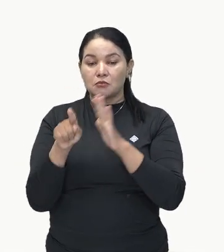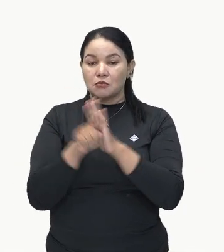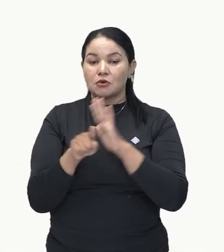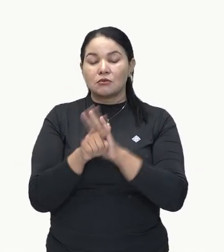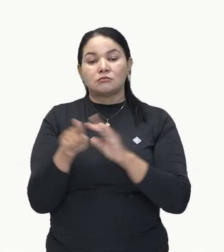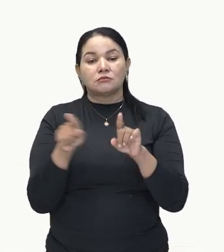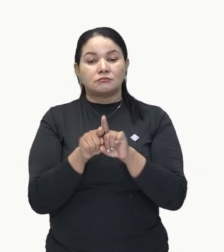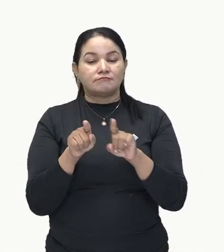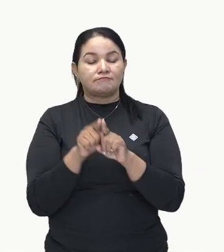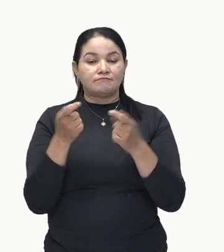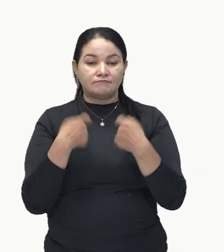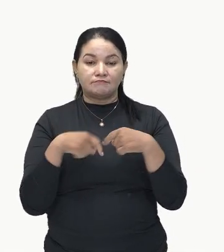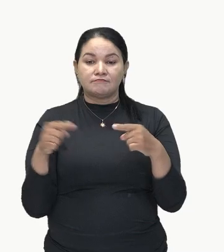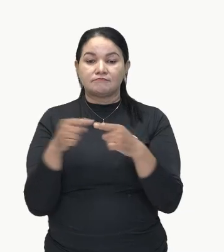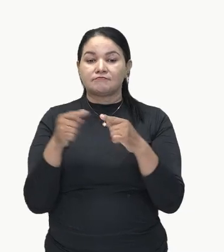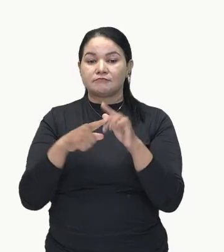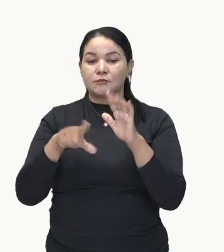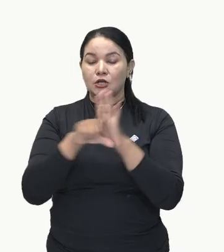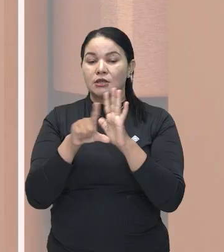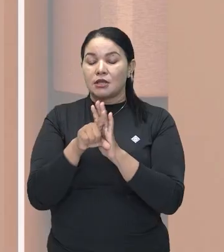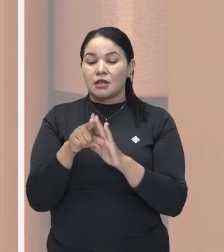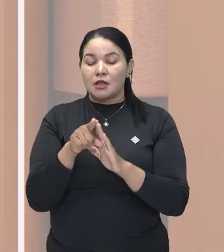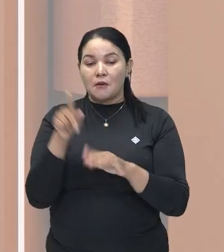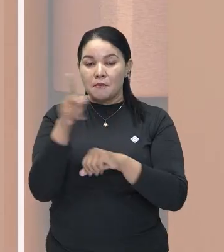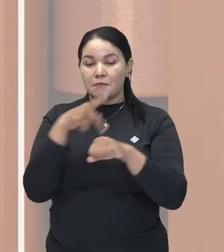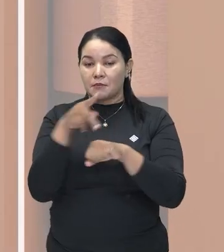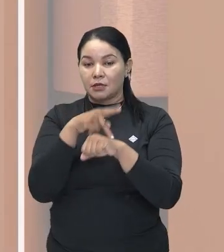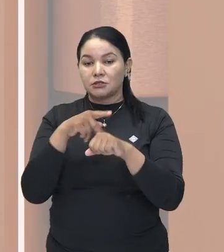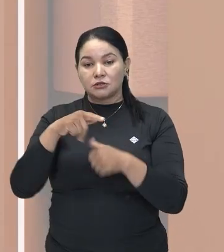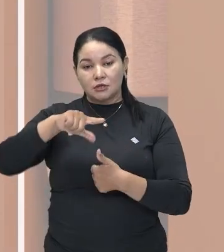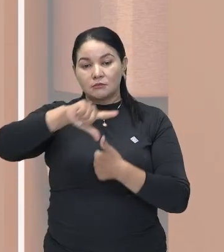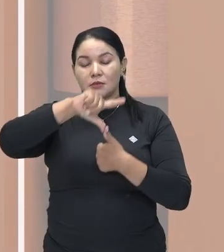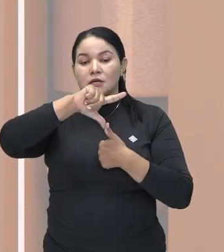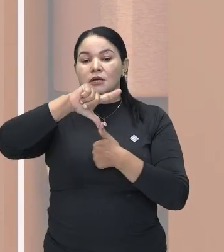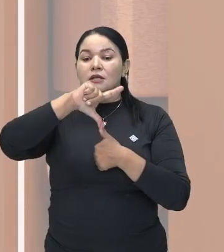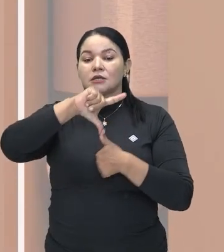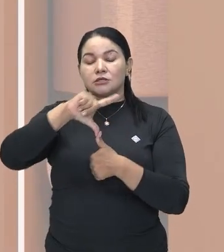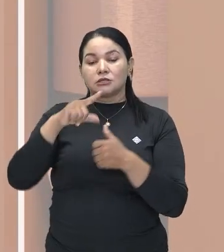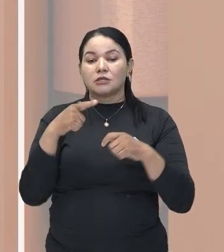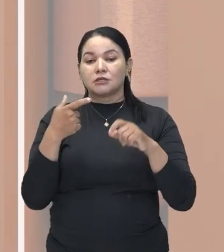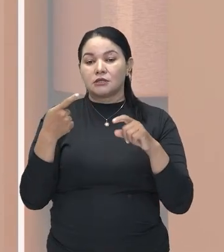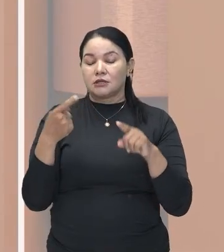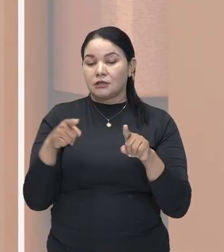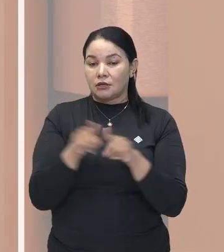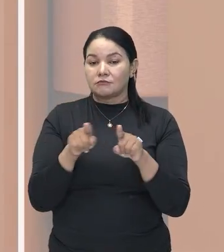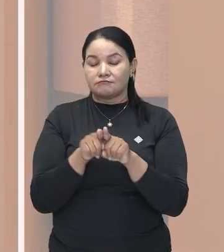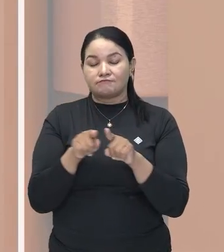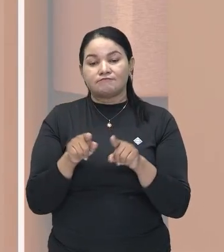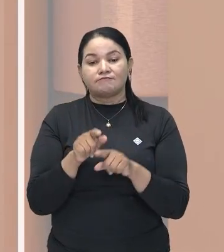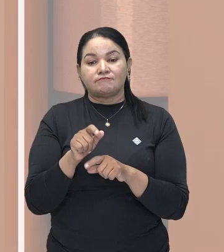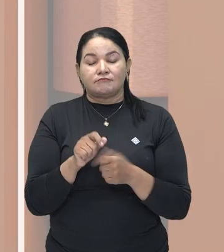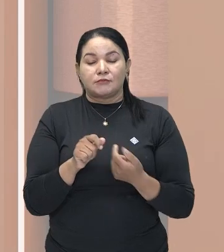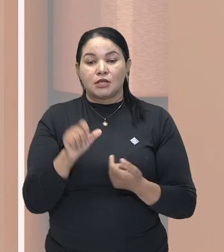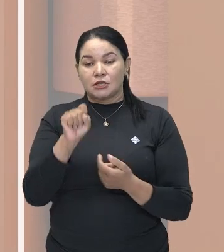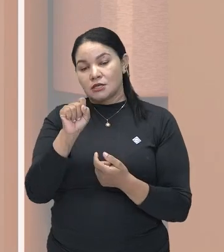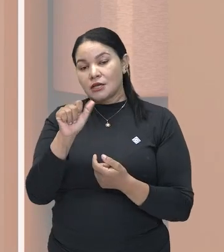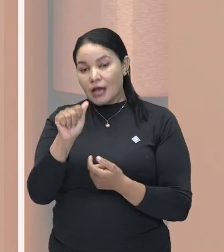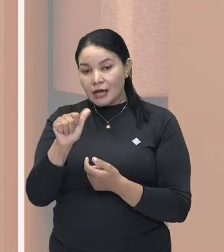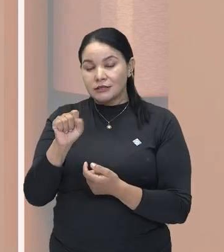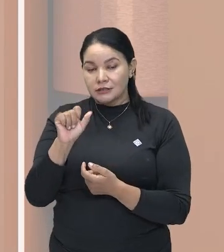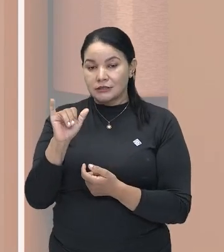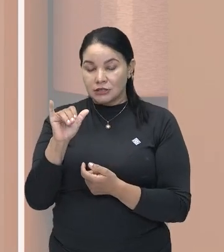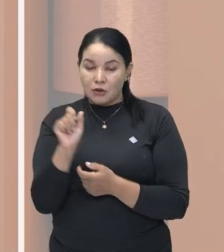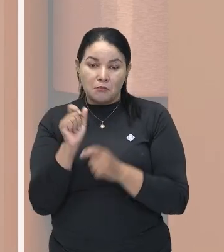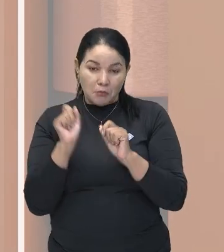da América Latina e os asiáticos, e aí a partir disso eles podem conseguir um visto ou não, tá?